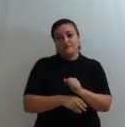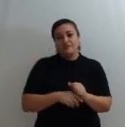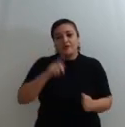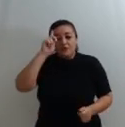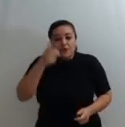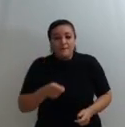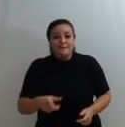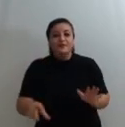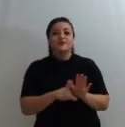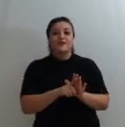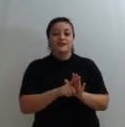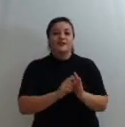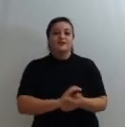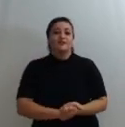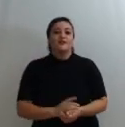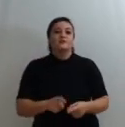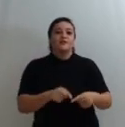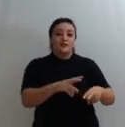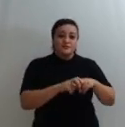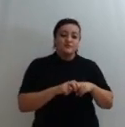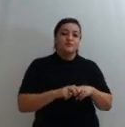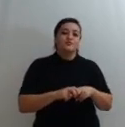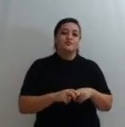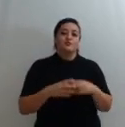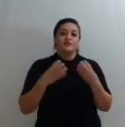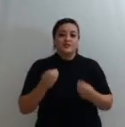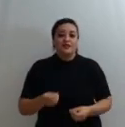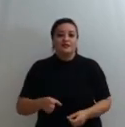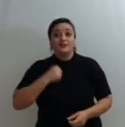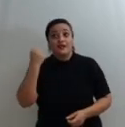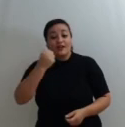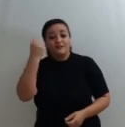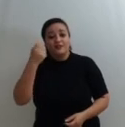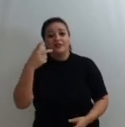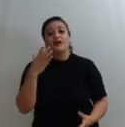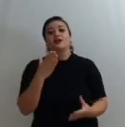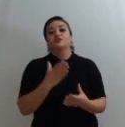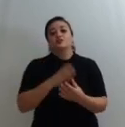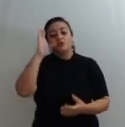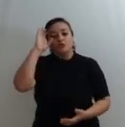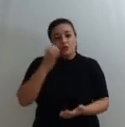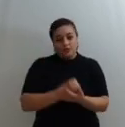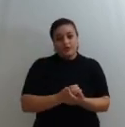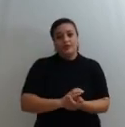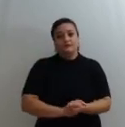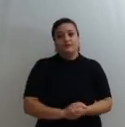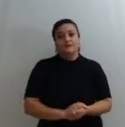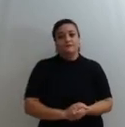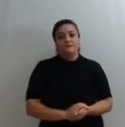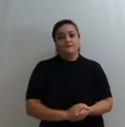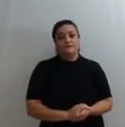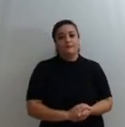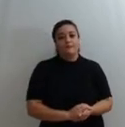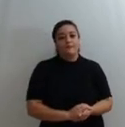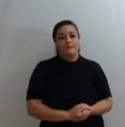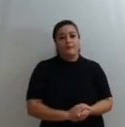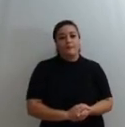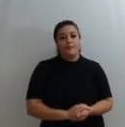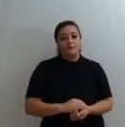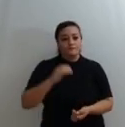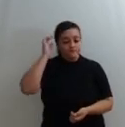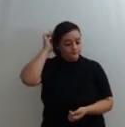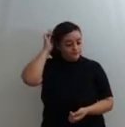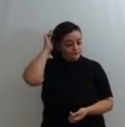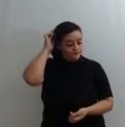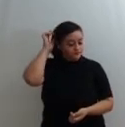eu reconhecendo a gravidade do caso, mas por uma questão de diretriz, que imagino que a gente